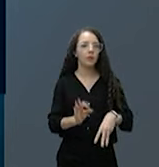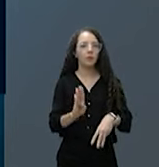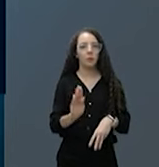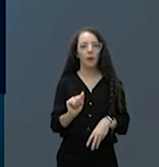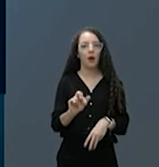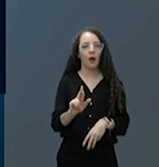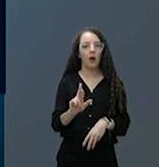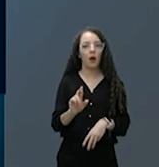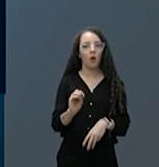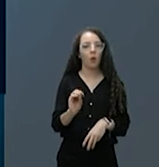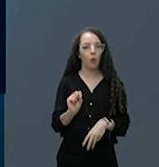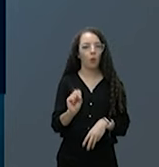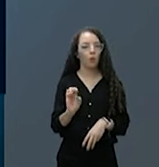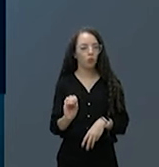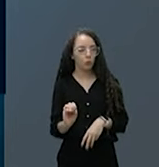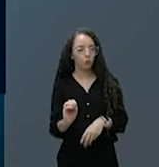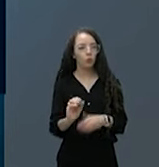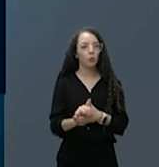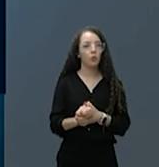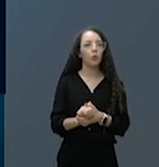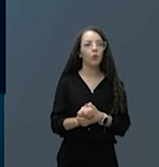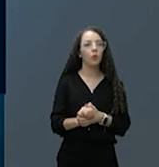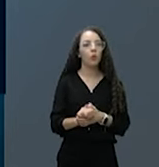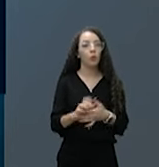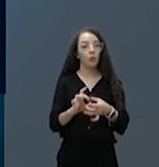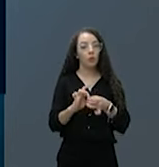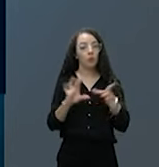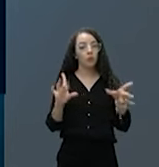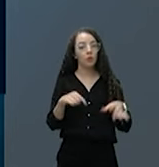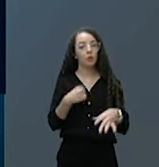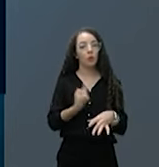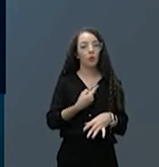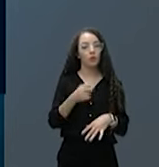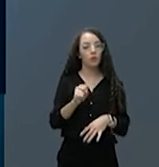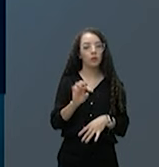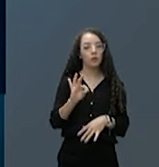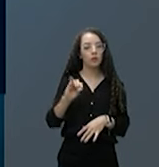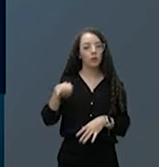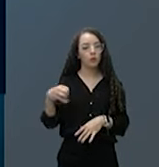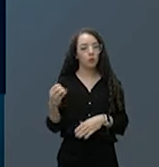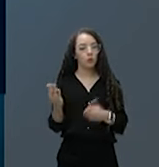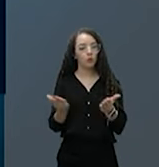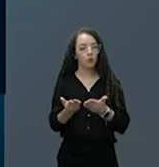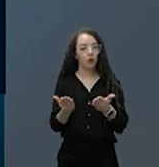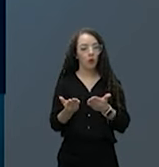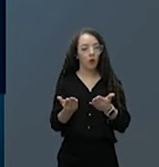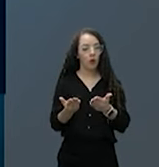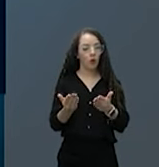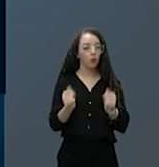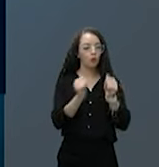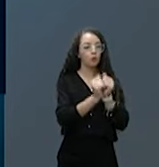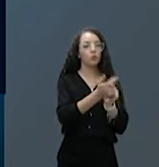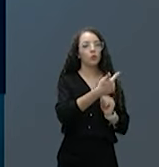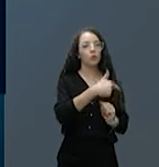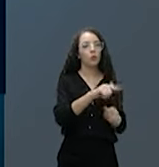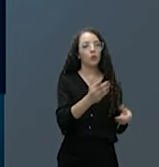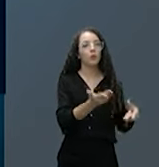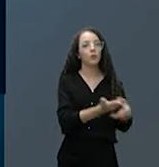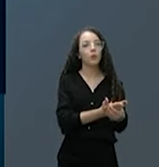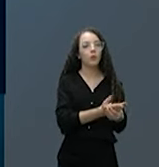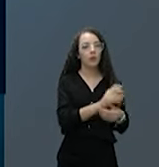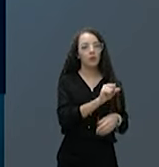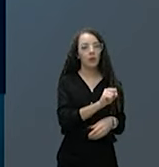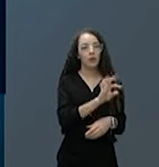STJ com um projeto que eles estão desenvolvendo no Supremo, não sei se a excelência chegou a ver,